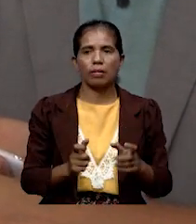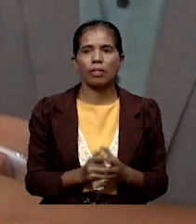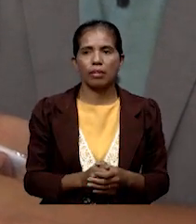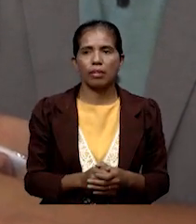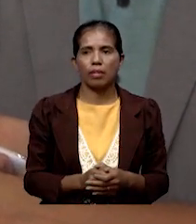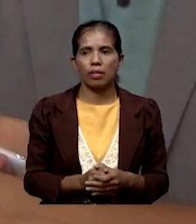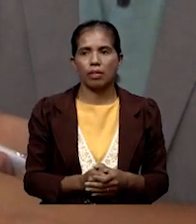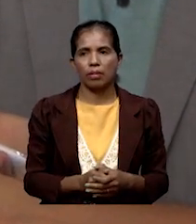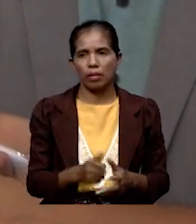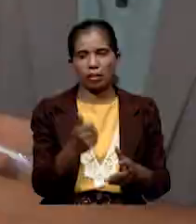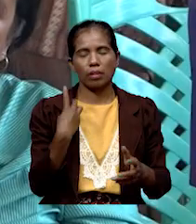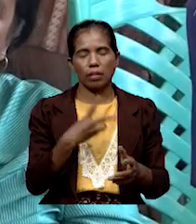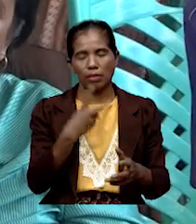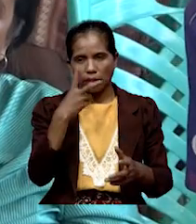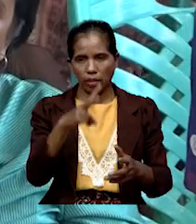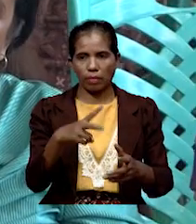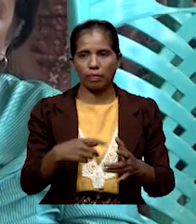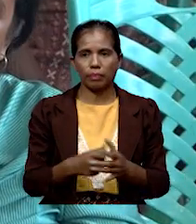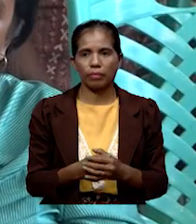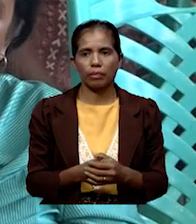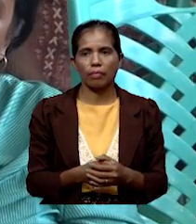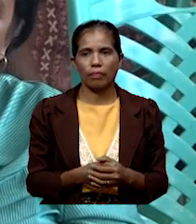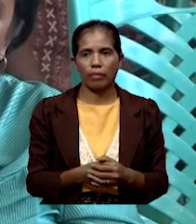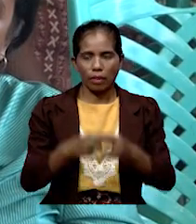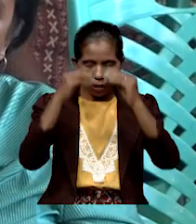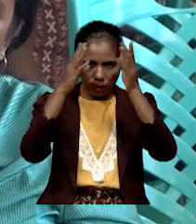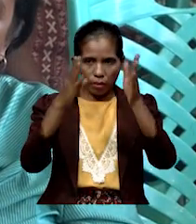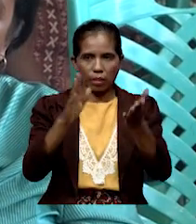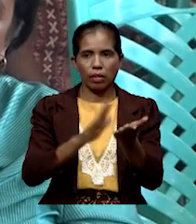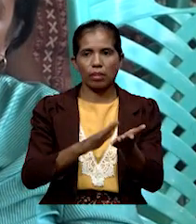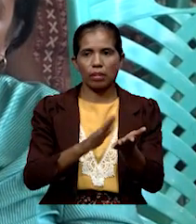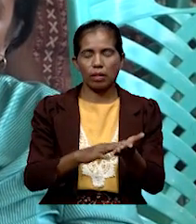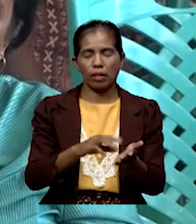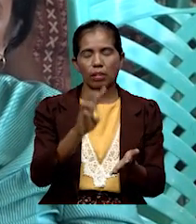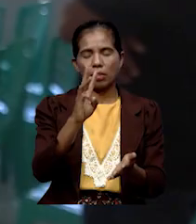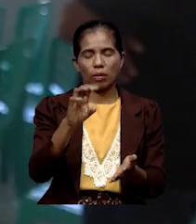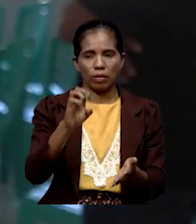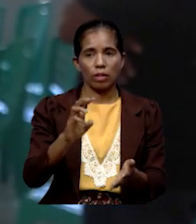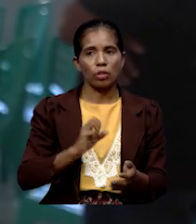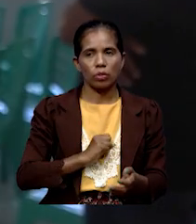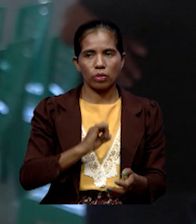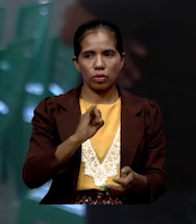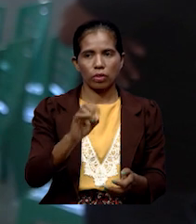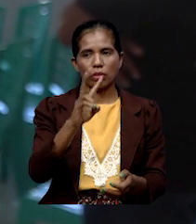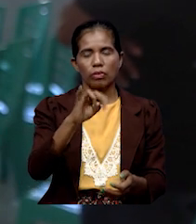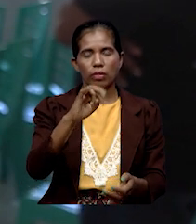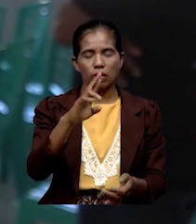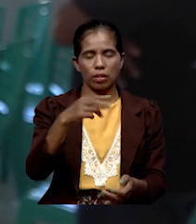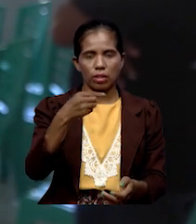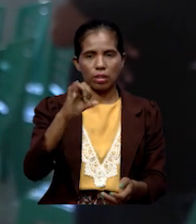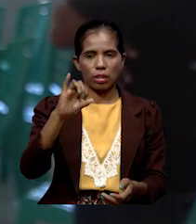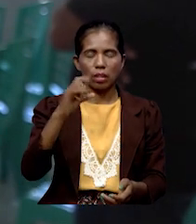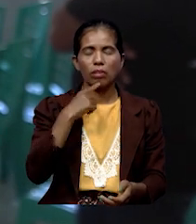depois Circelo, mas depois Areta. Além de né, professor de escola primária Uematan Suai, Virgílio Afiano